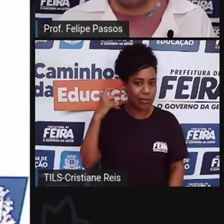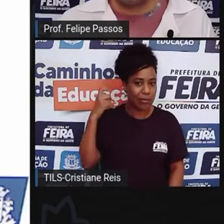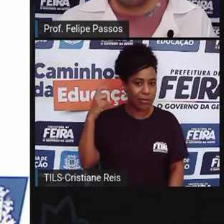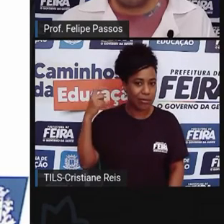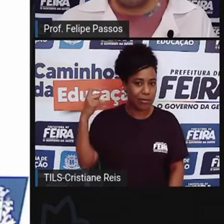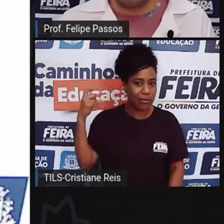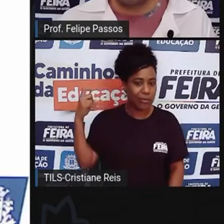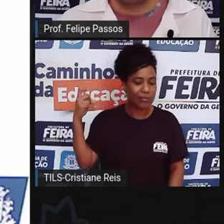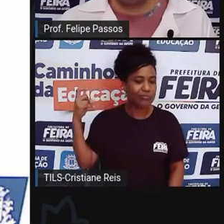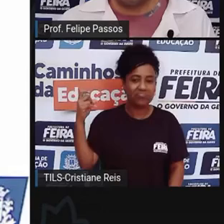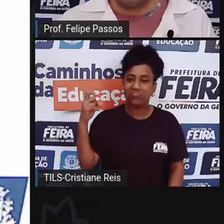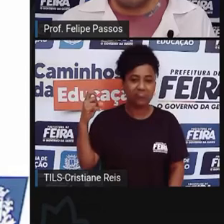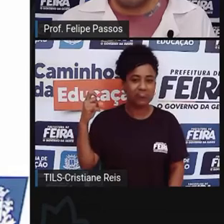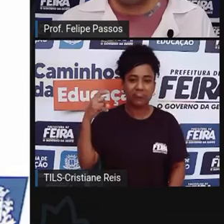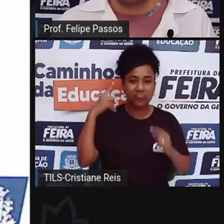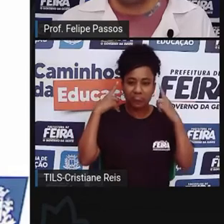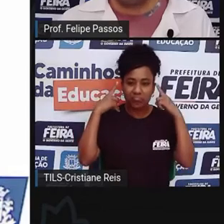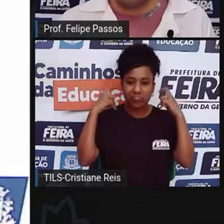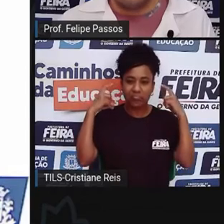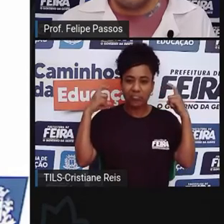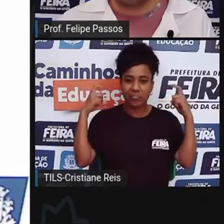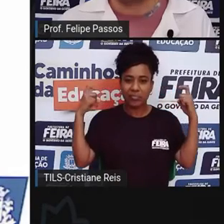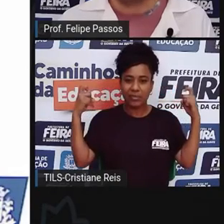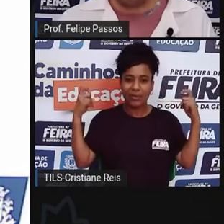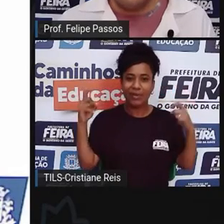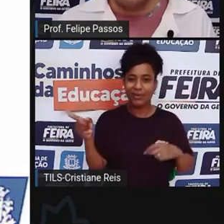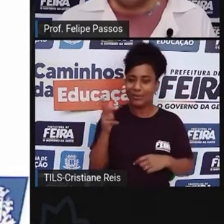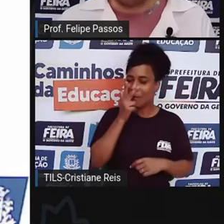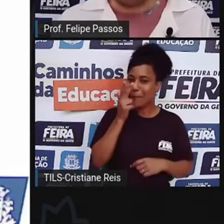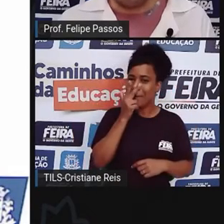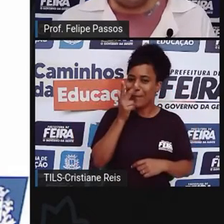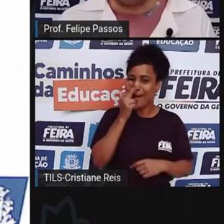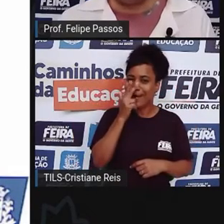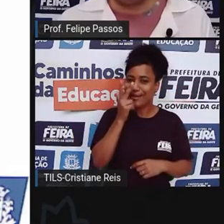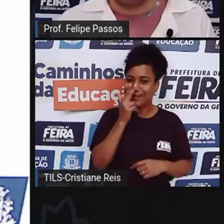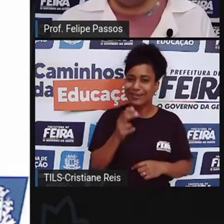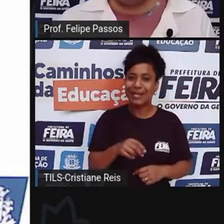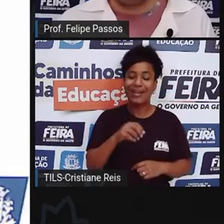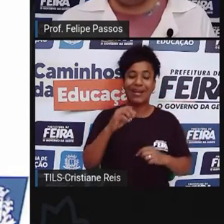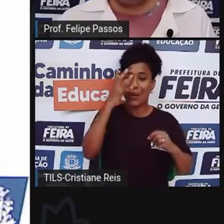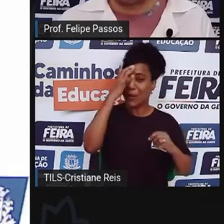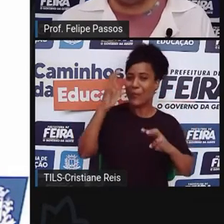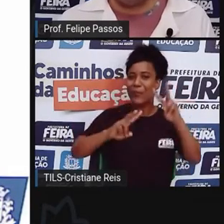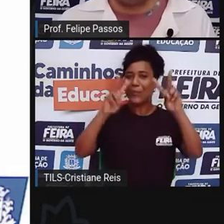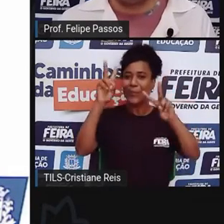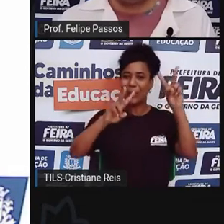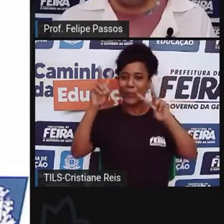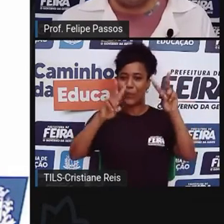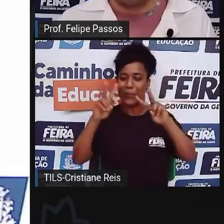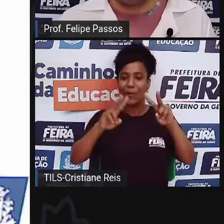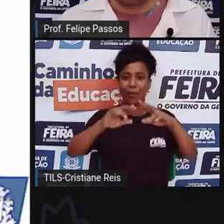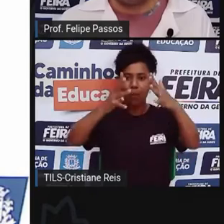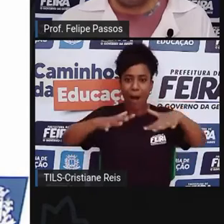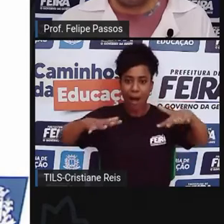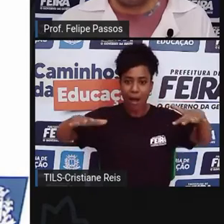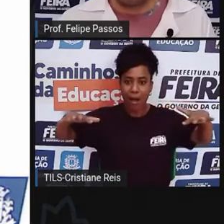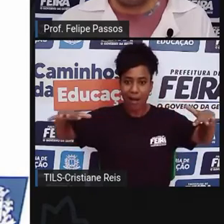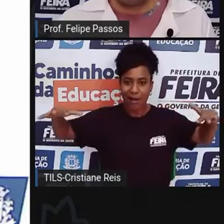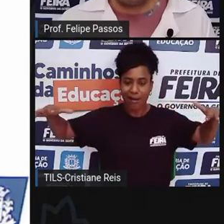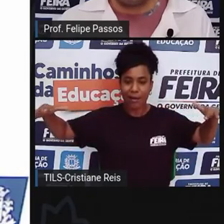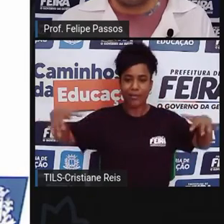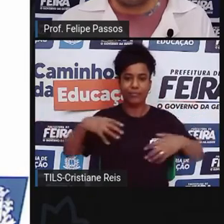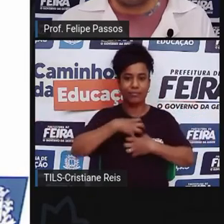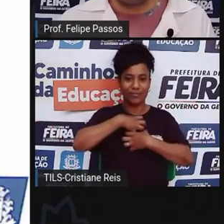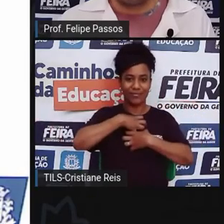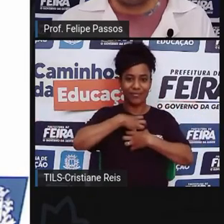passar do lado de um trio elétrico e aquele som vibra no nosso... Reverbera, né? reverbera. Inclusive tem em São Paulo uma boate